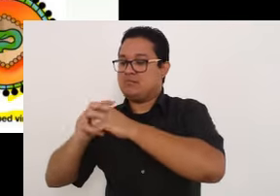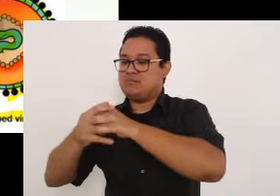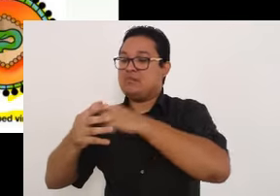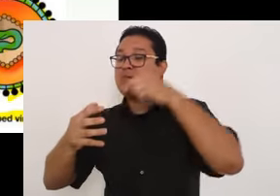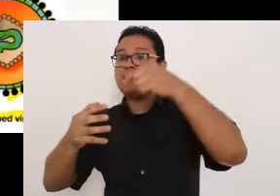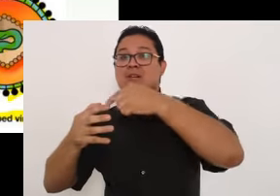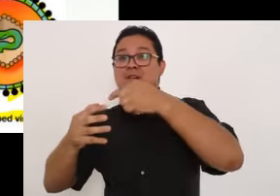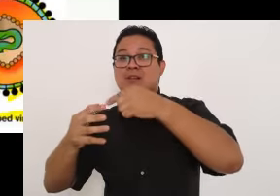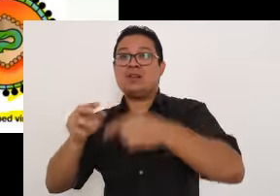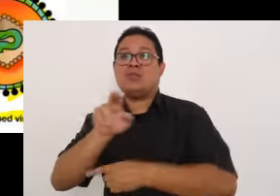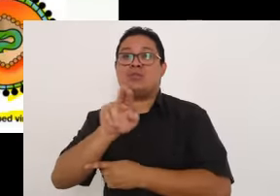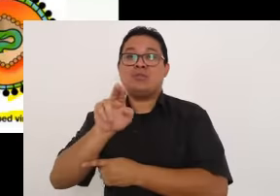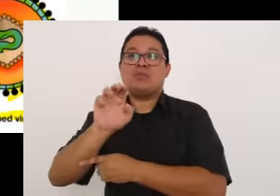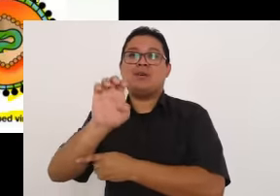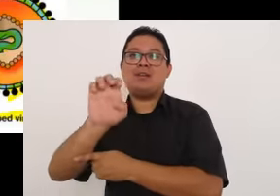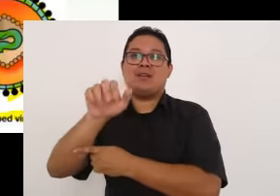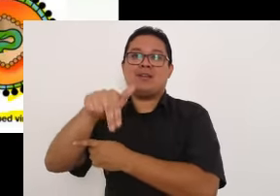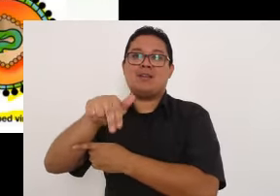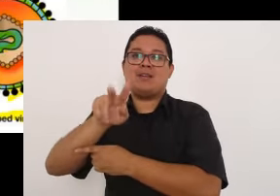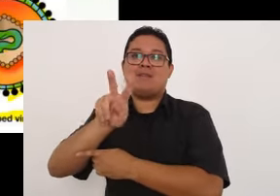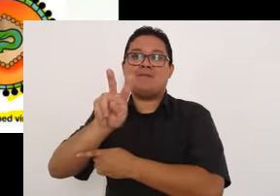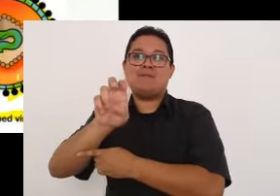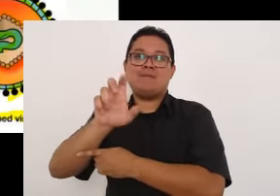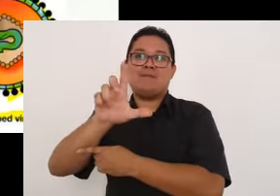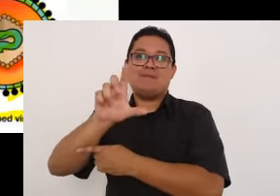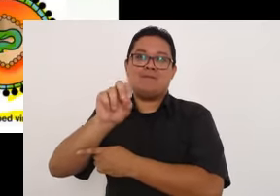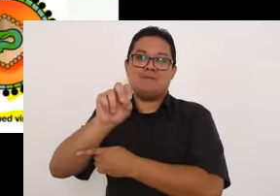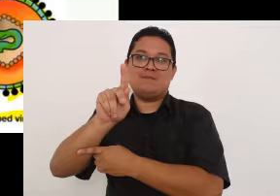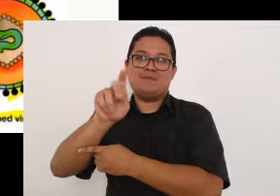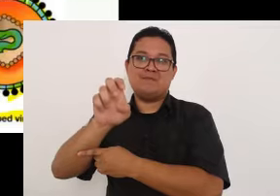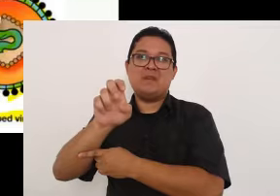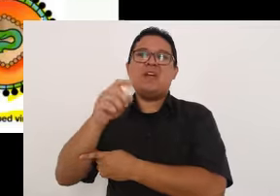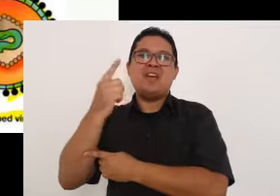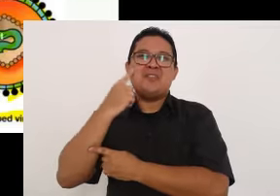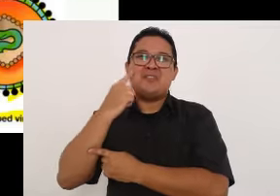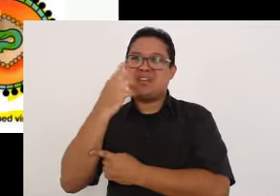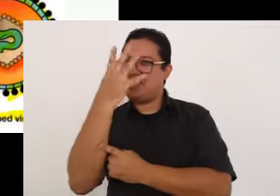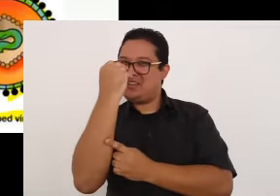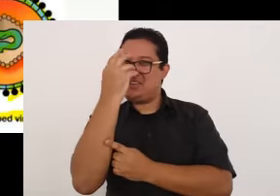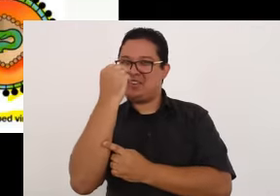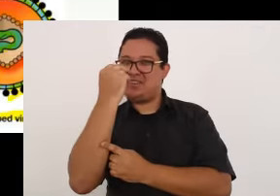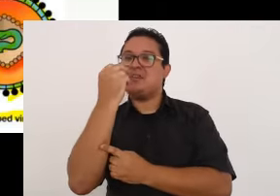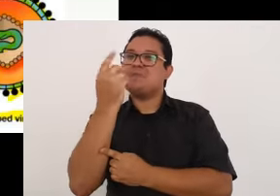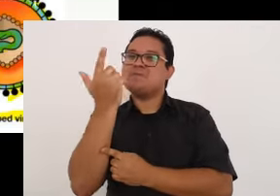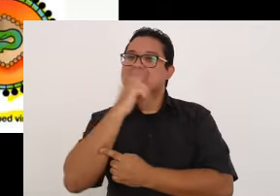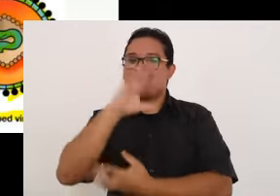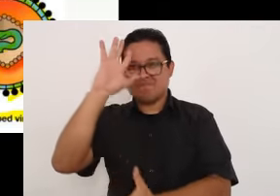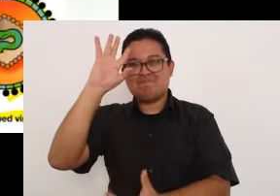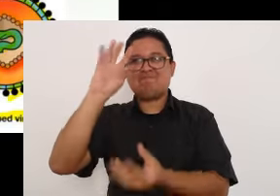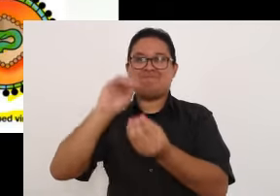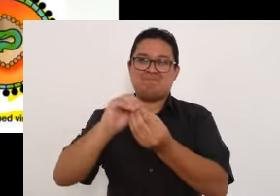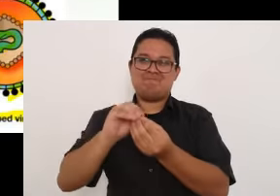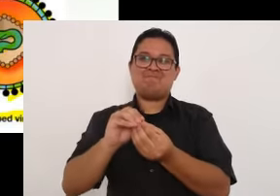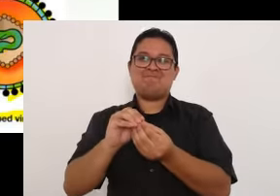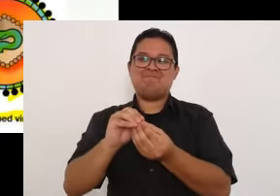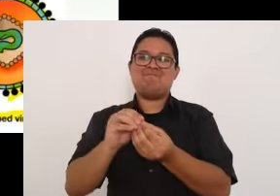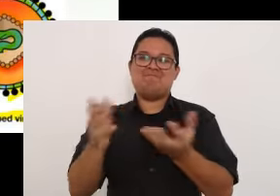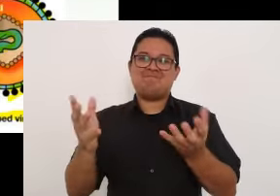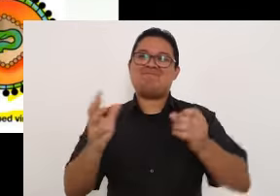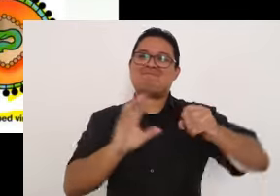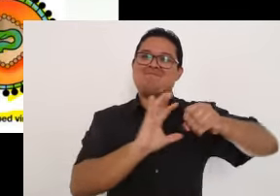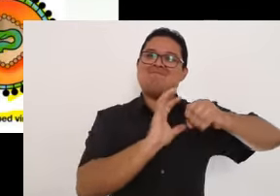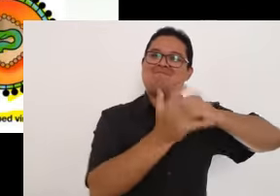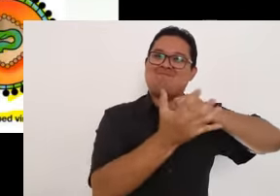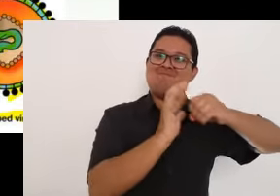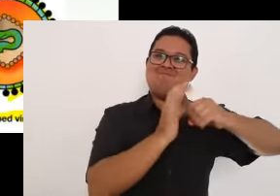vírus envelopados. Só pela imagem aqui, você já sabe quem é o tal do